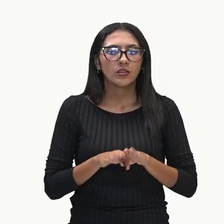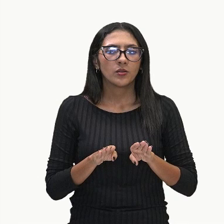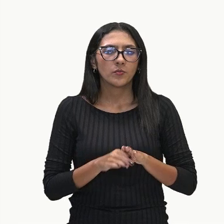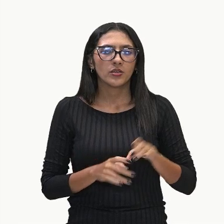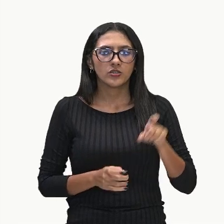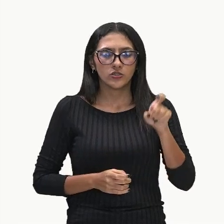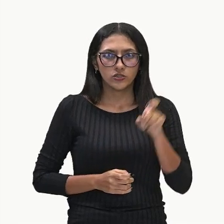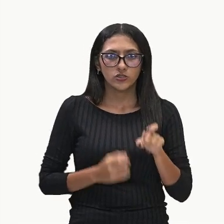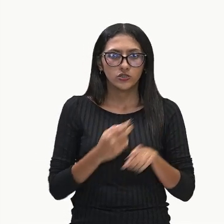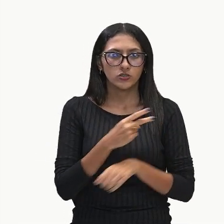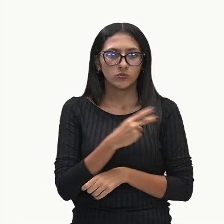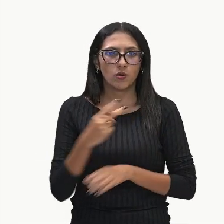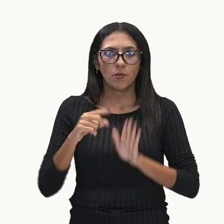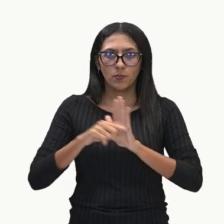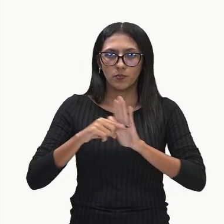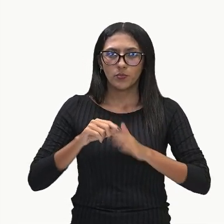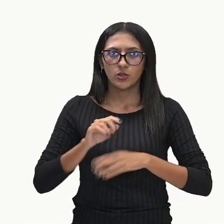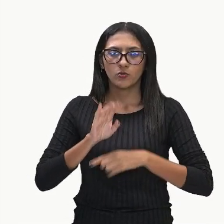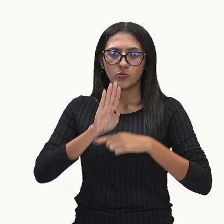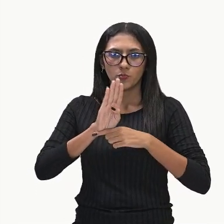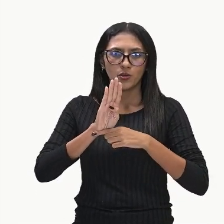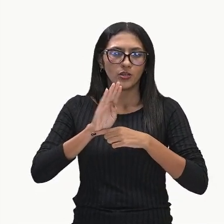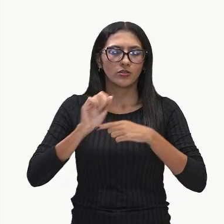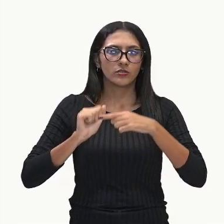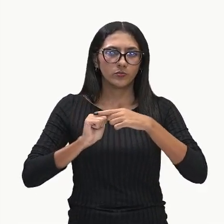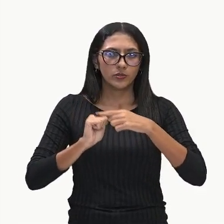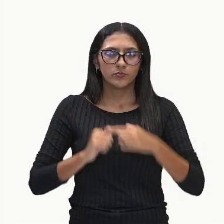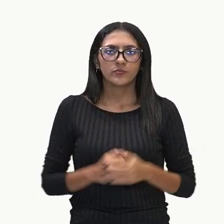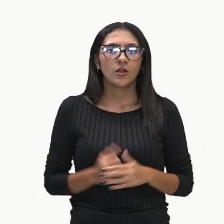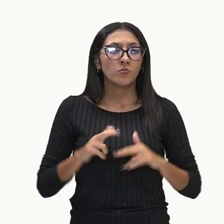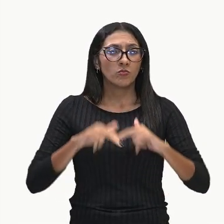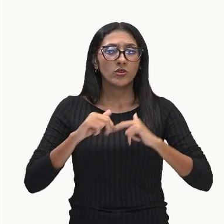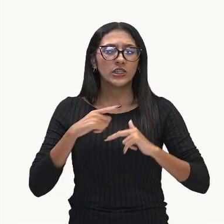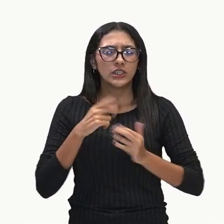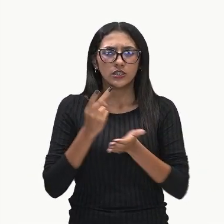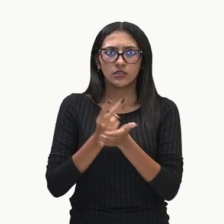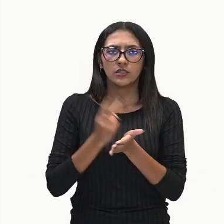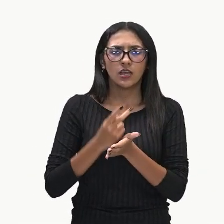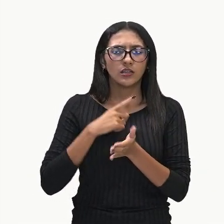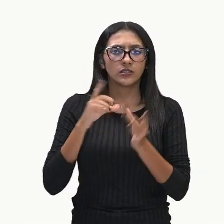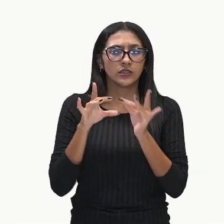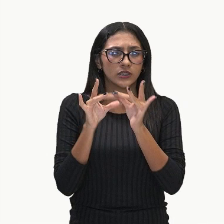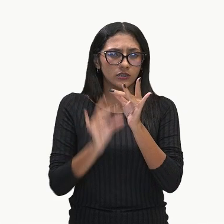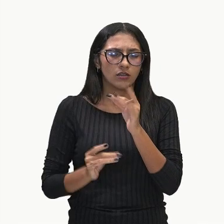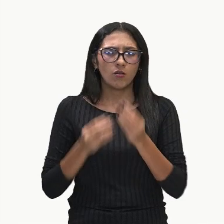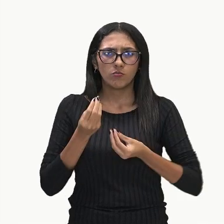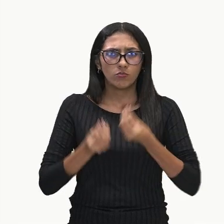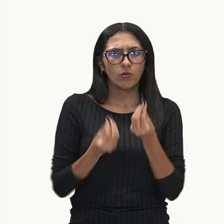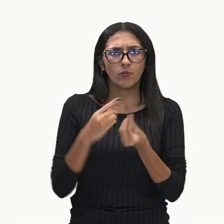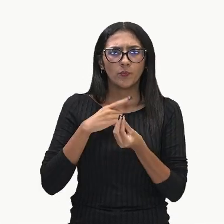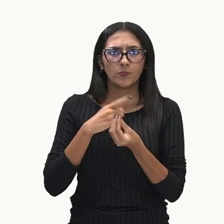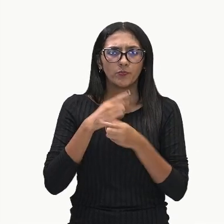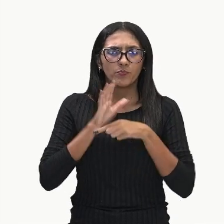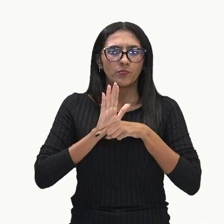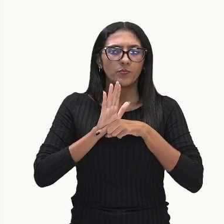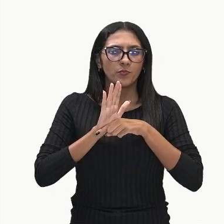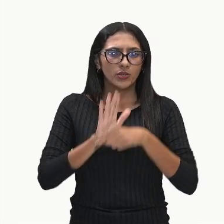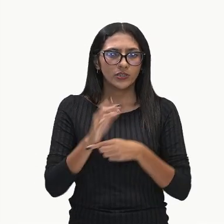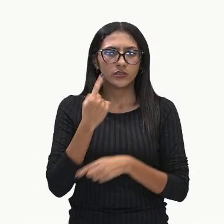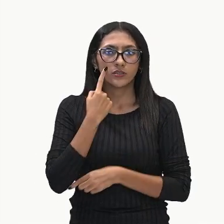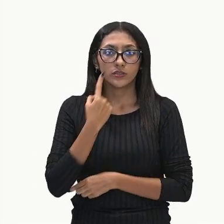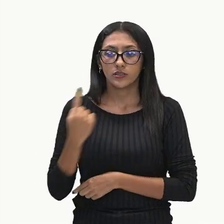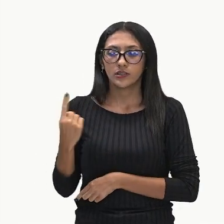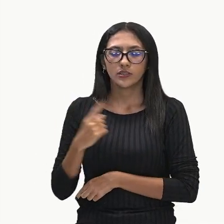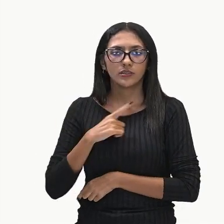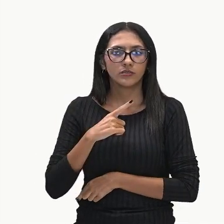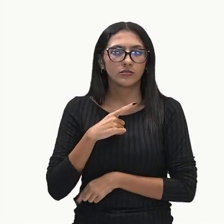A. Lembrou? Pois é. Por isso que eu fiz questão de demonstrar para você como chegar nessa fórmula aqui, nessa